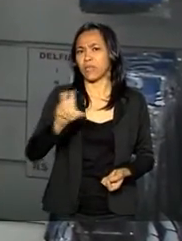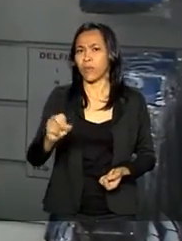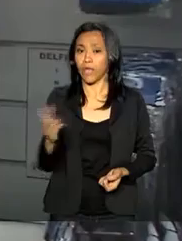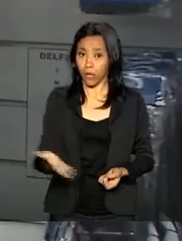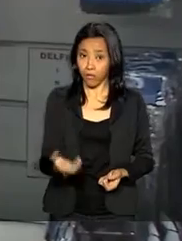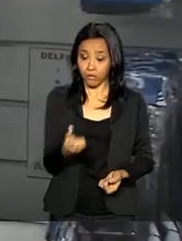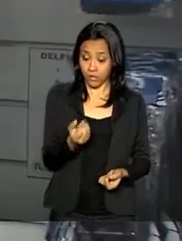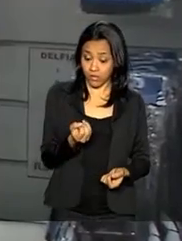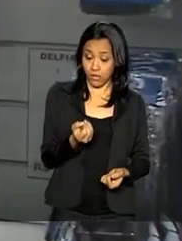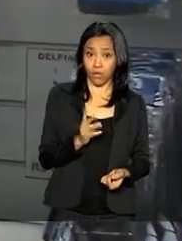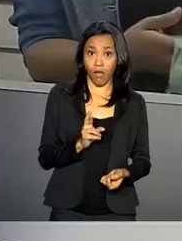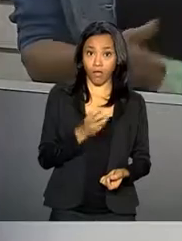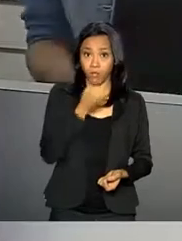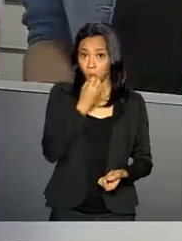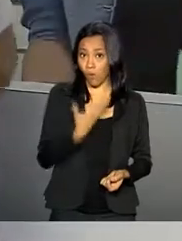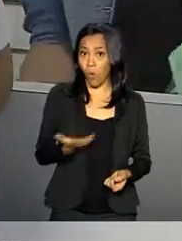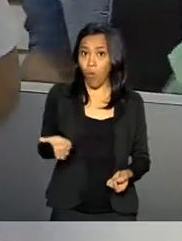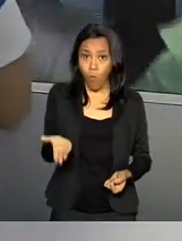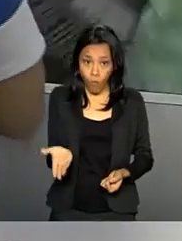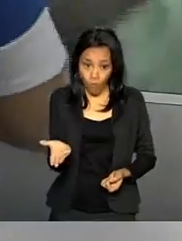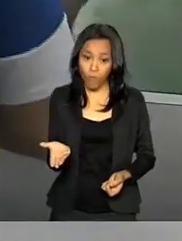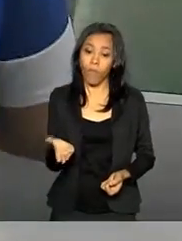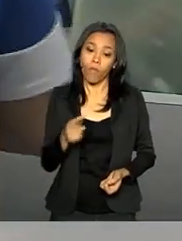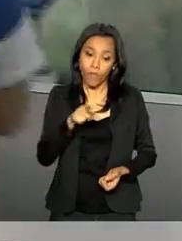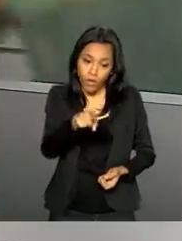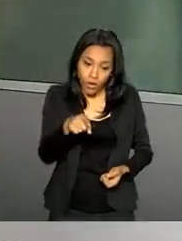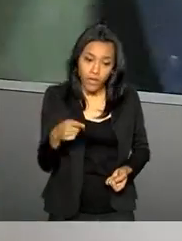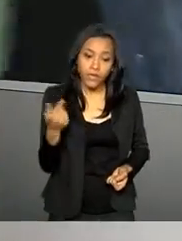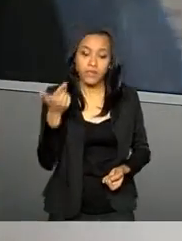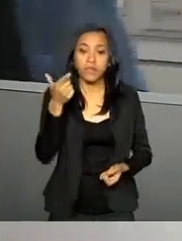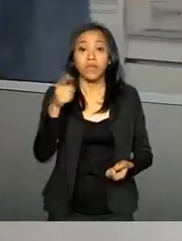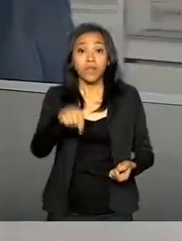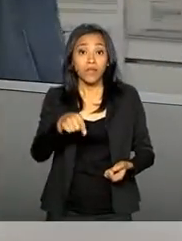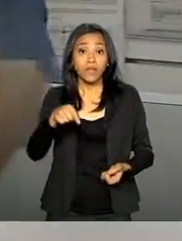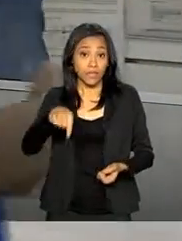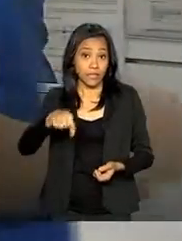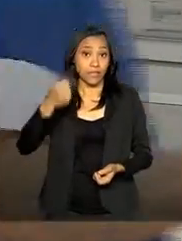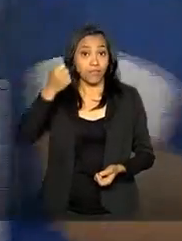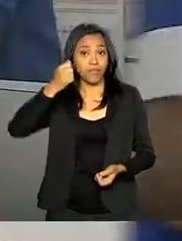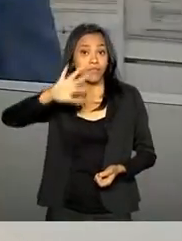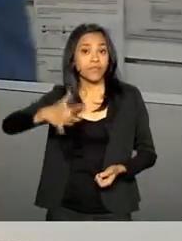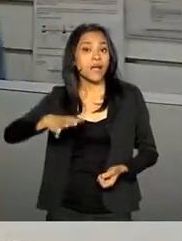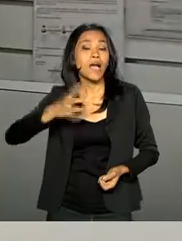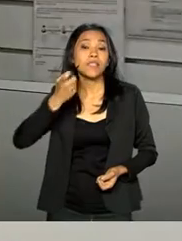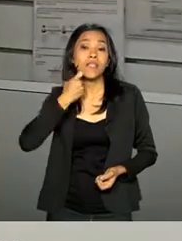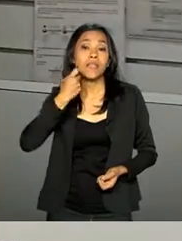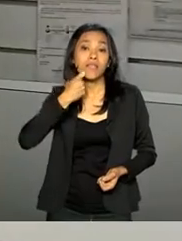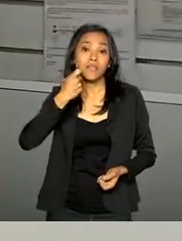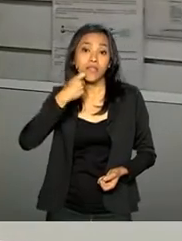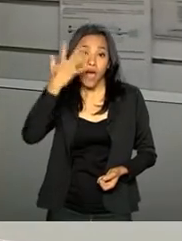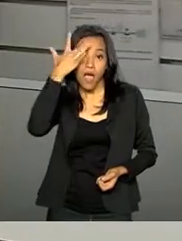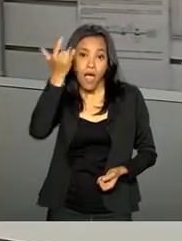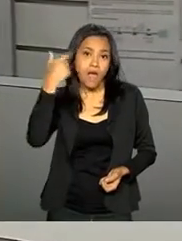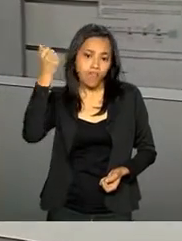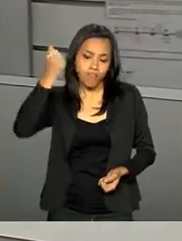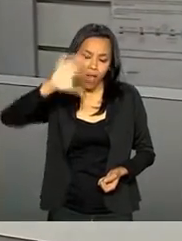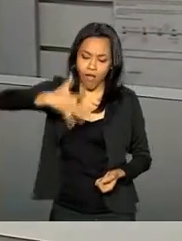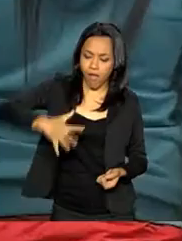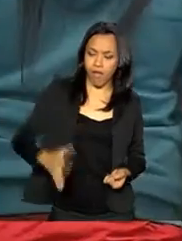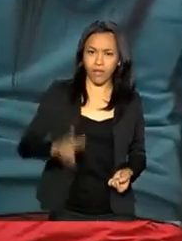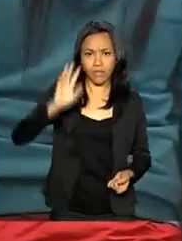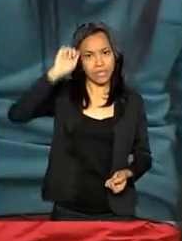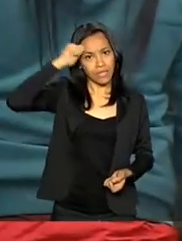r$60 muito bom oficialmente as ofertas desta black friday começam nesta sexta-feira mas muitas lojas